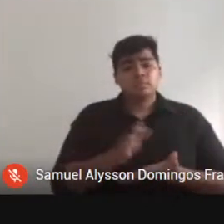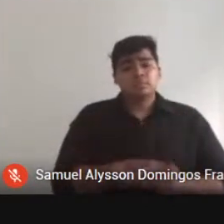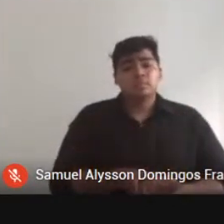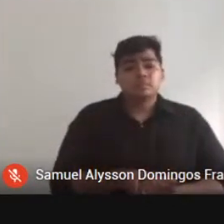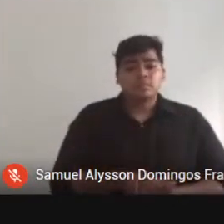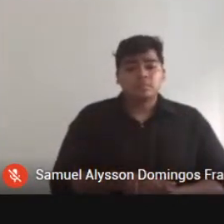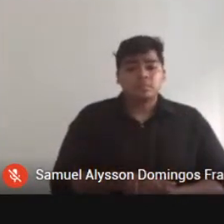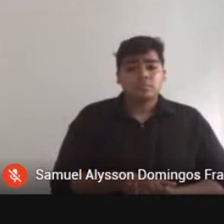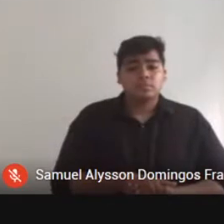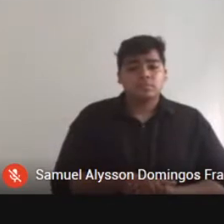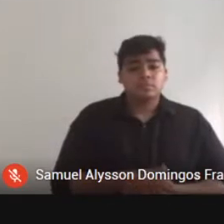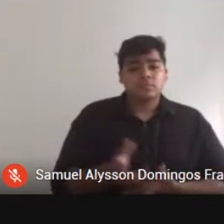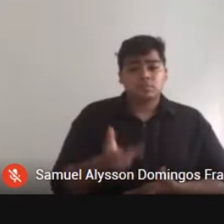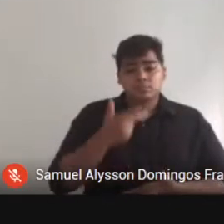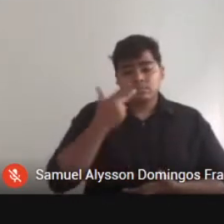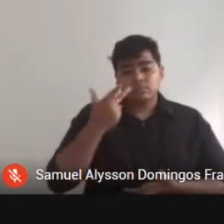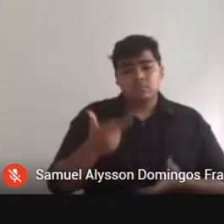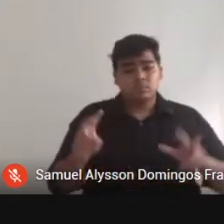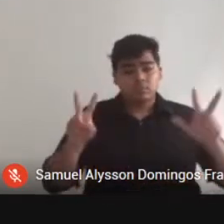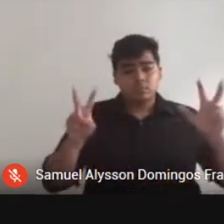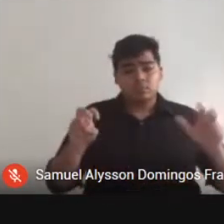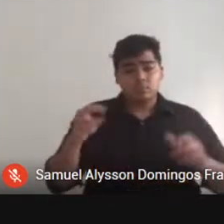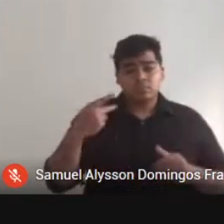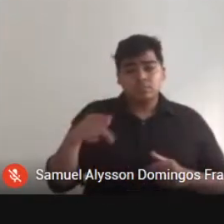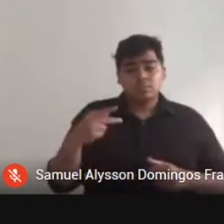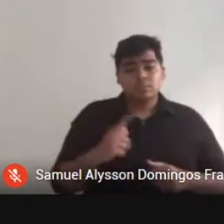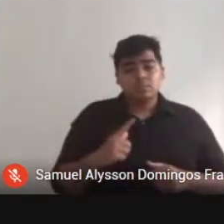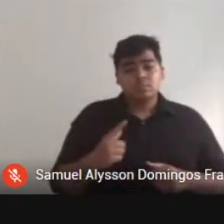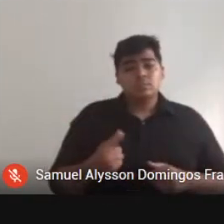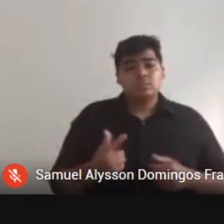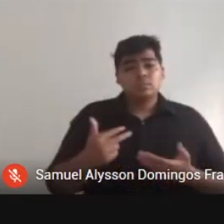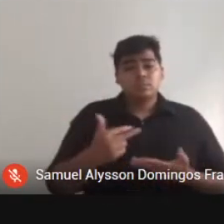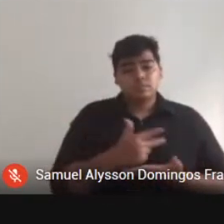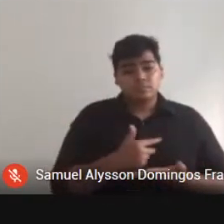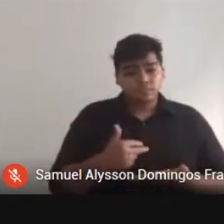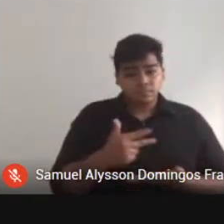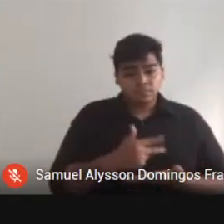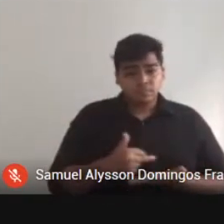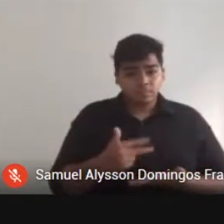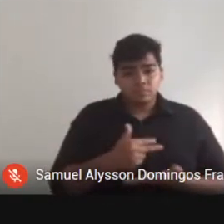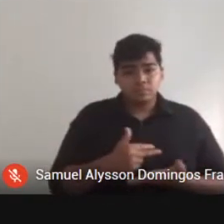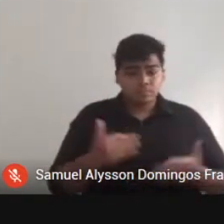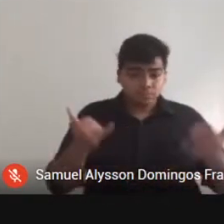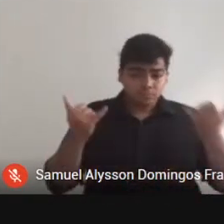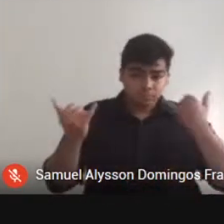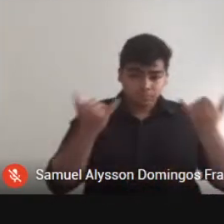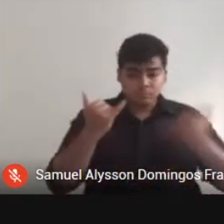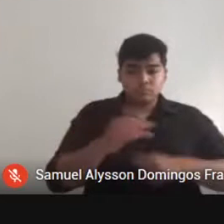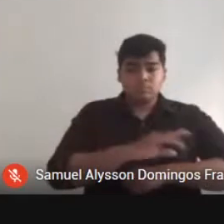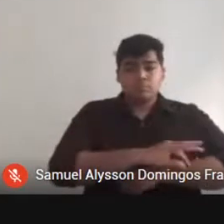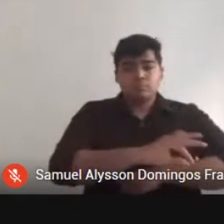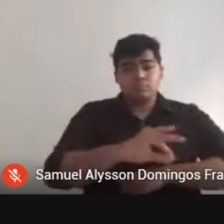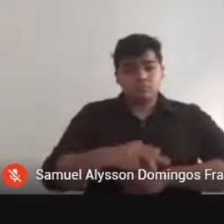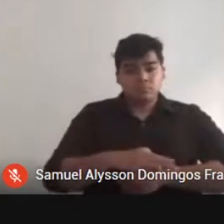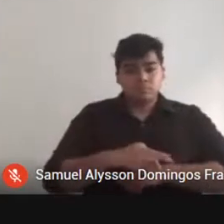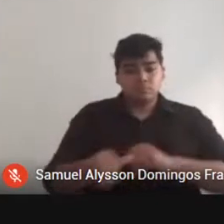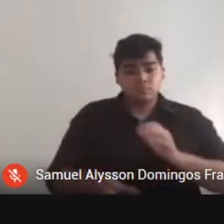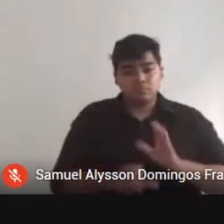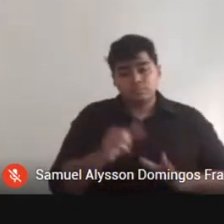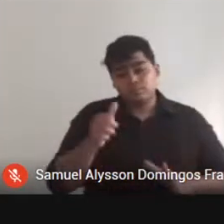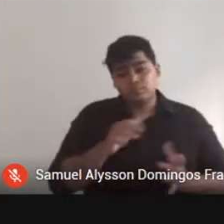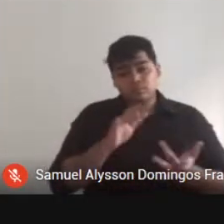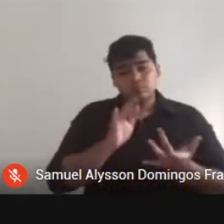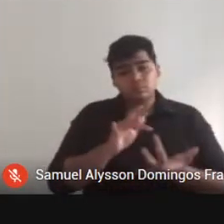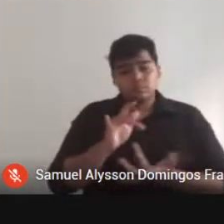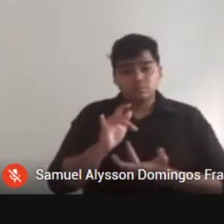Para falar um pouco sobre isso, eu trouxe esse desenho, que para mim ele é um desenho emblemático, pelo menos da minha formação como arquiteto, da primeira vez que tive contato,